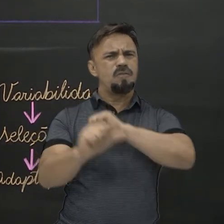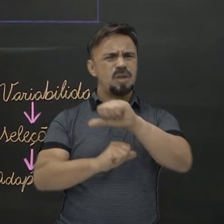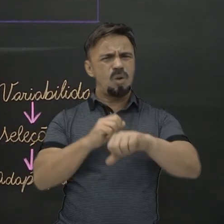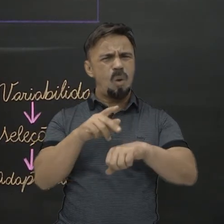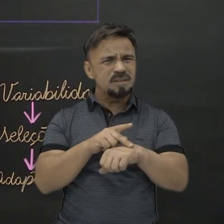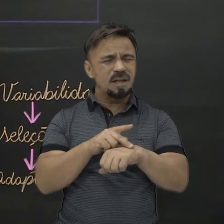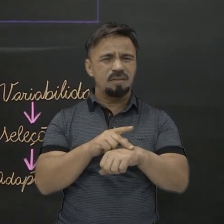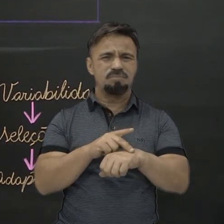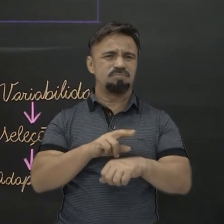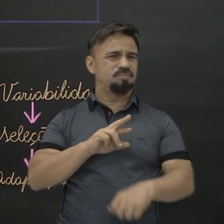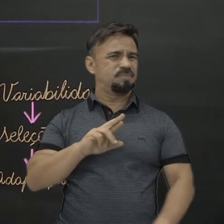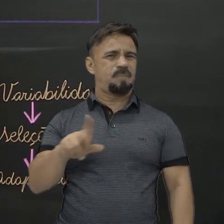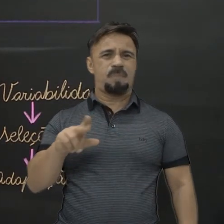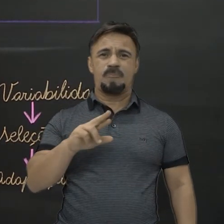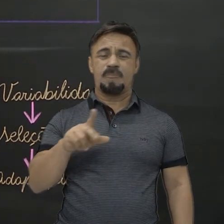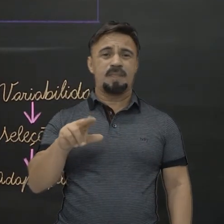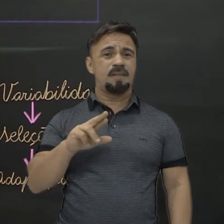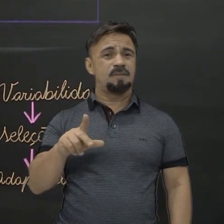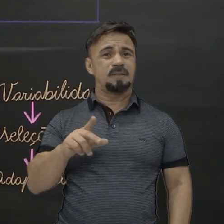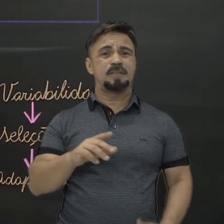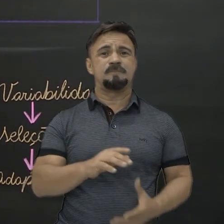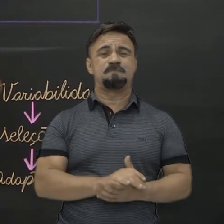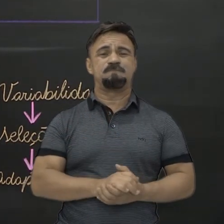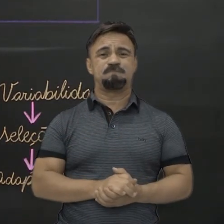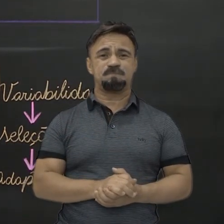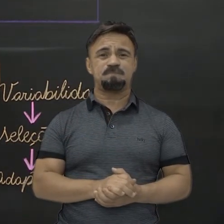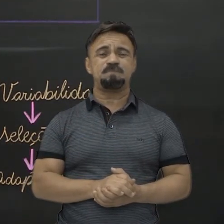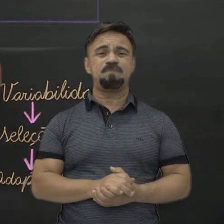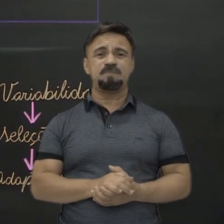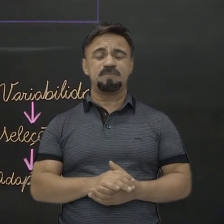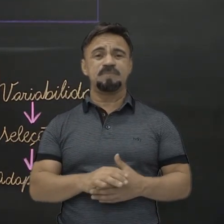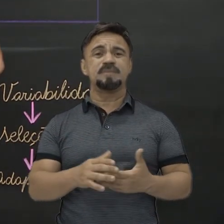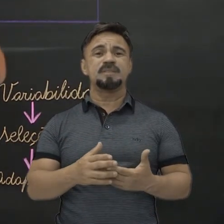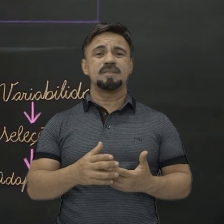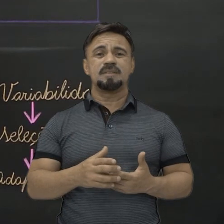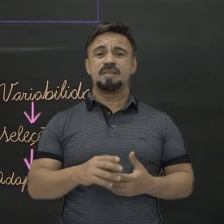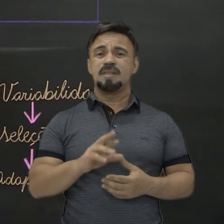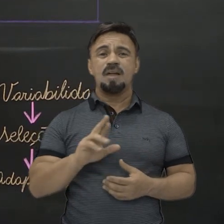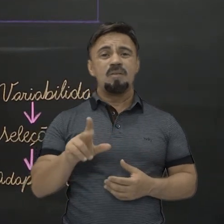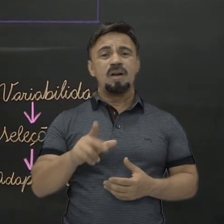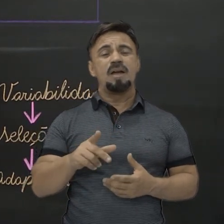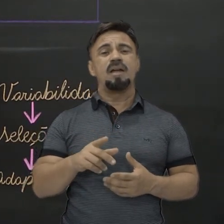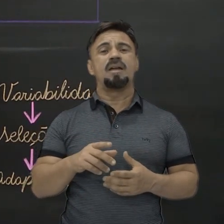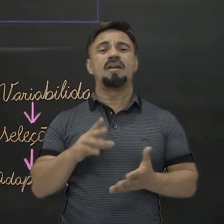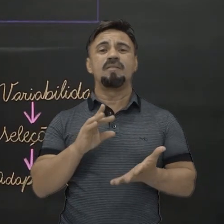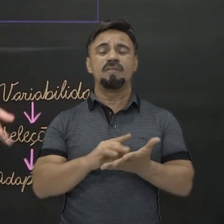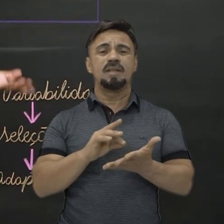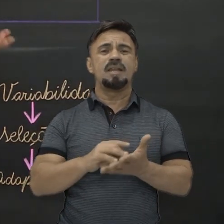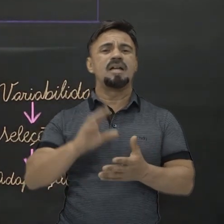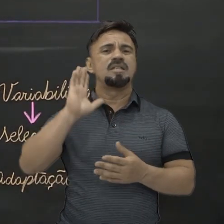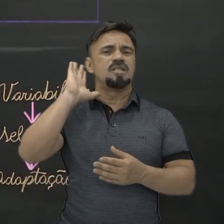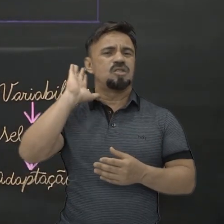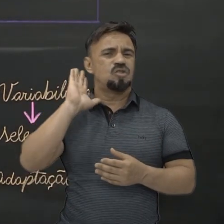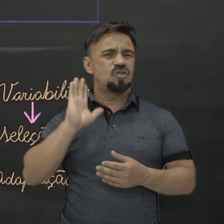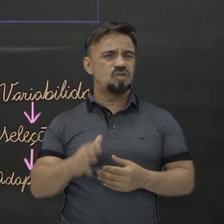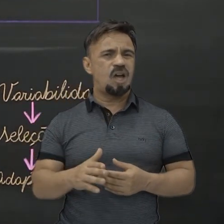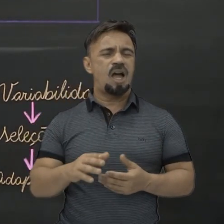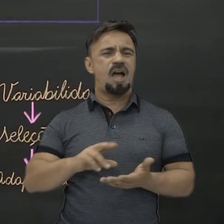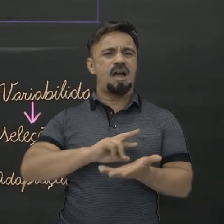preta. Você está pegando aí ideias de Lamarck, de tanto ela escurecer. Não, já havia